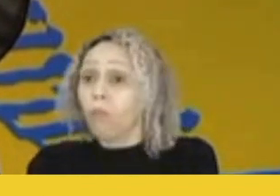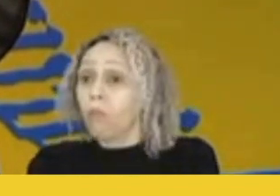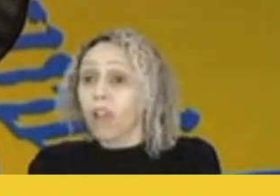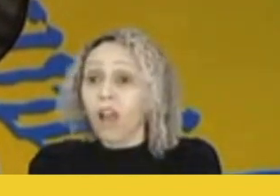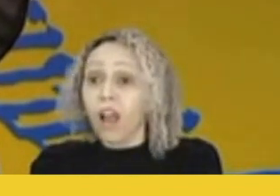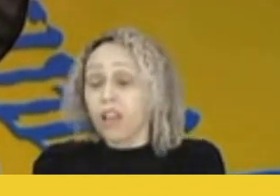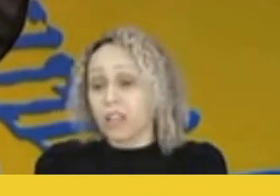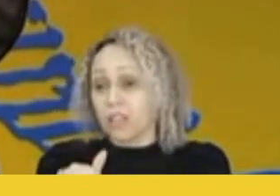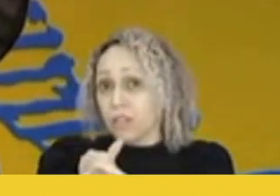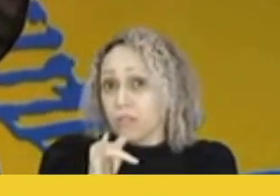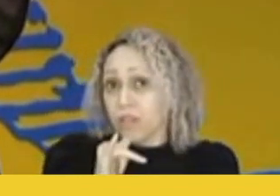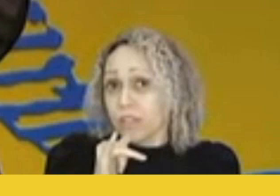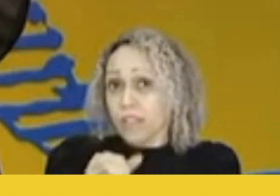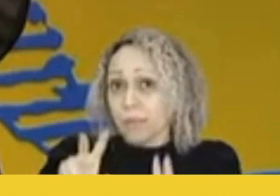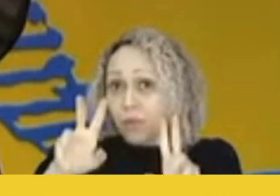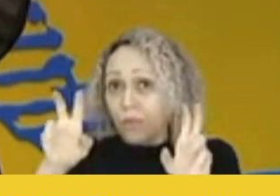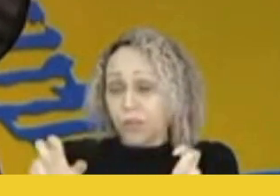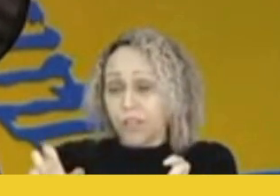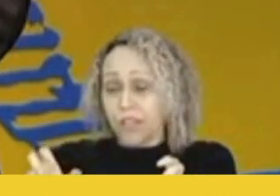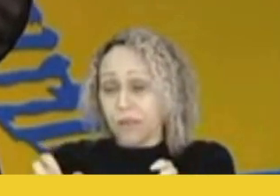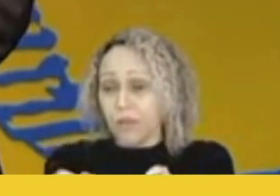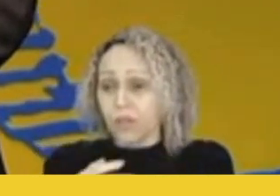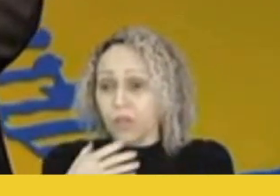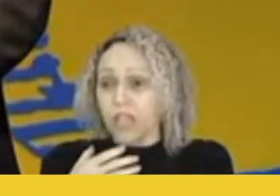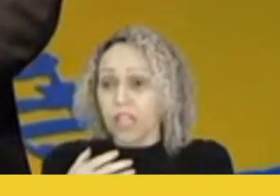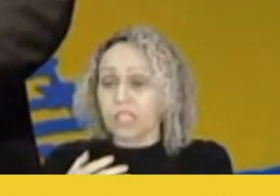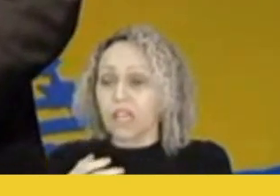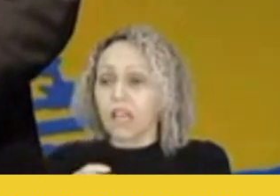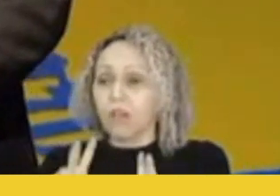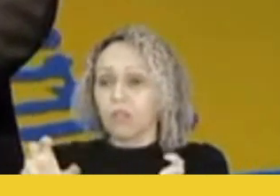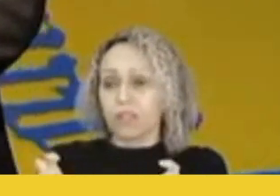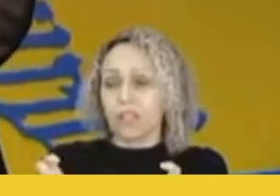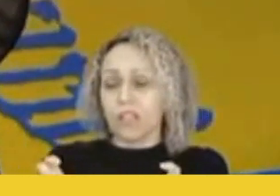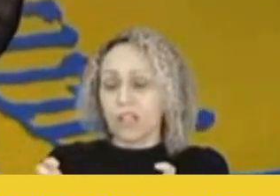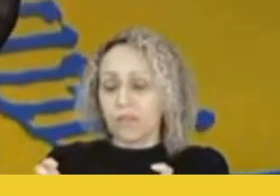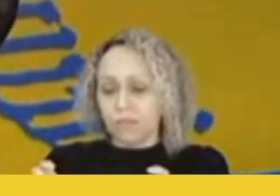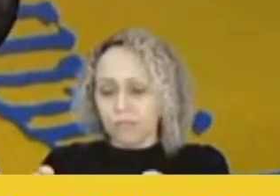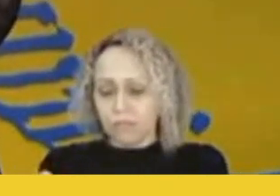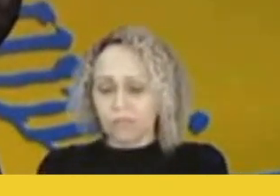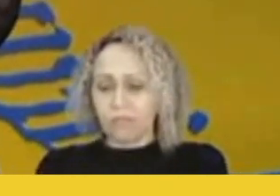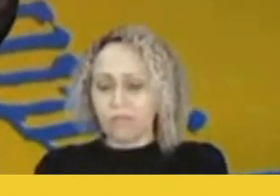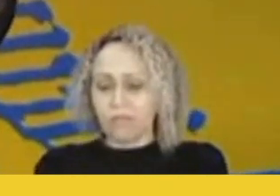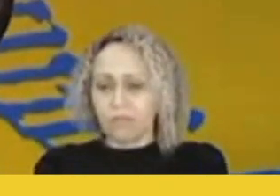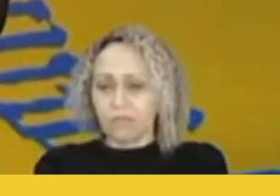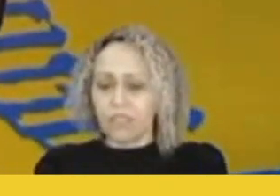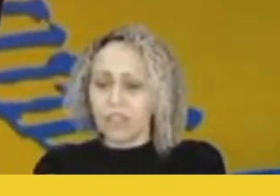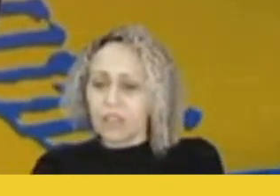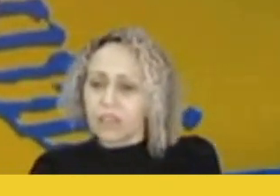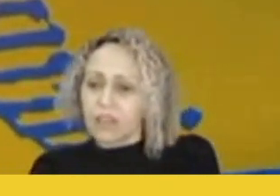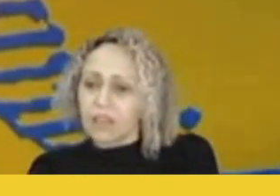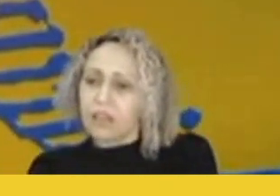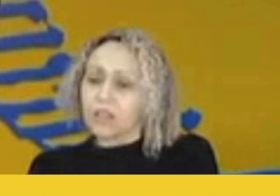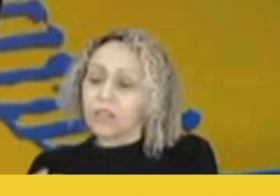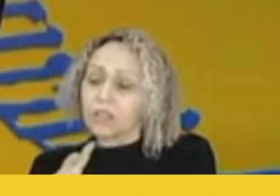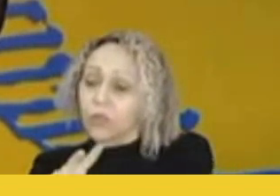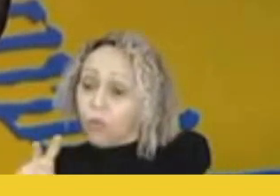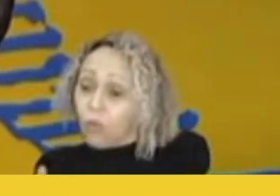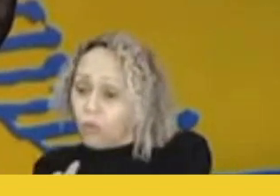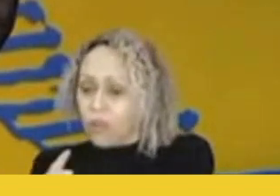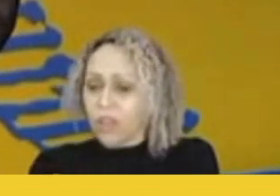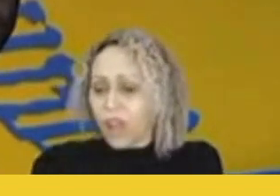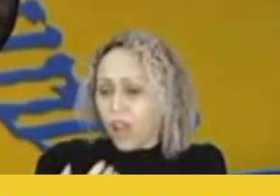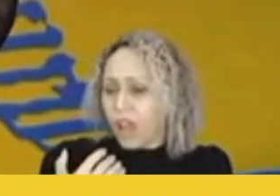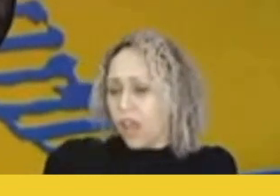Rodovida. Essa operação implicaria um gasto de 4 milhões de reais, nós já estamos no final de novembro, e não houve ainda